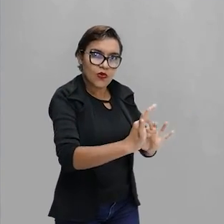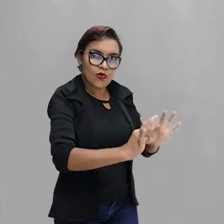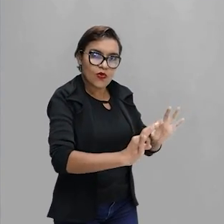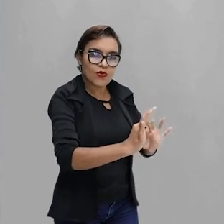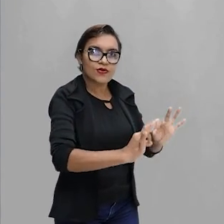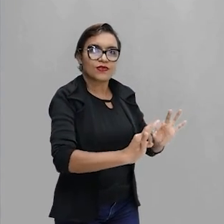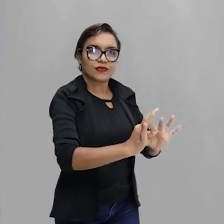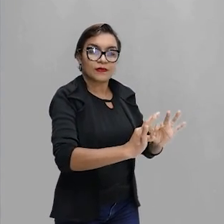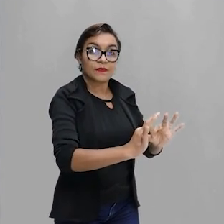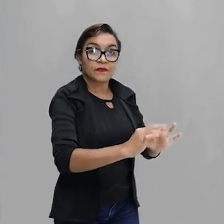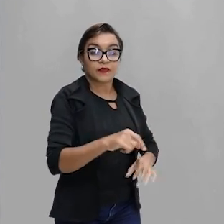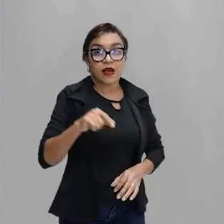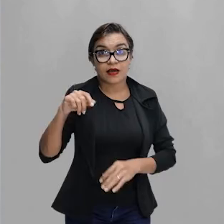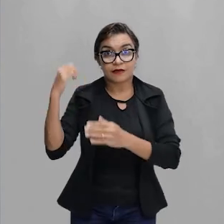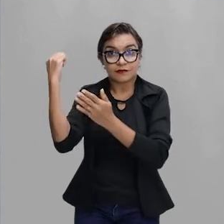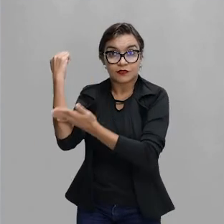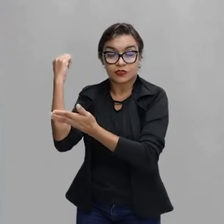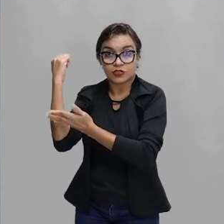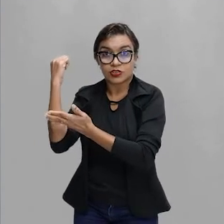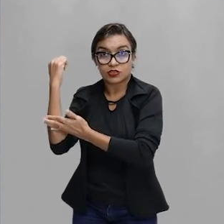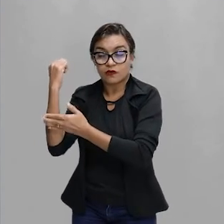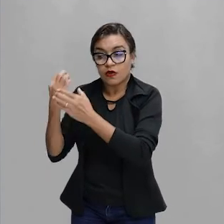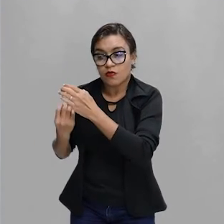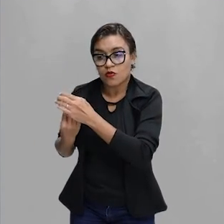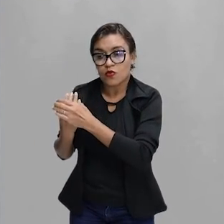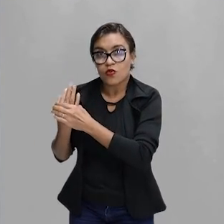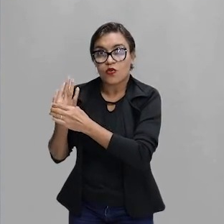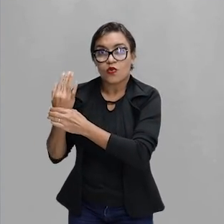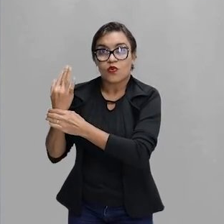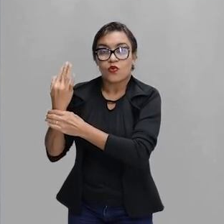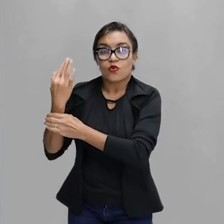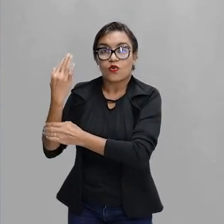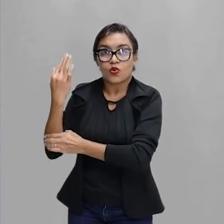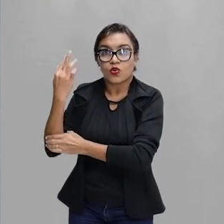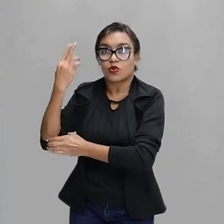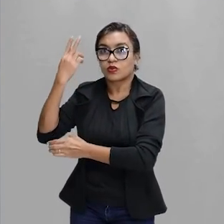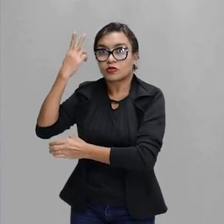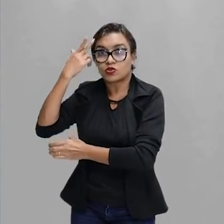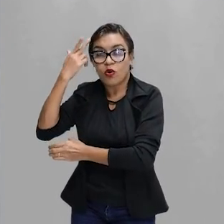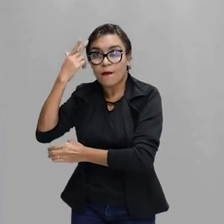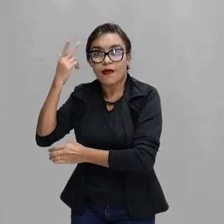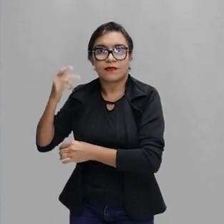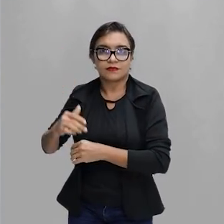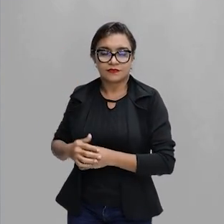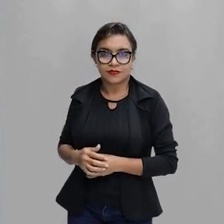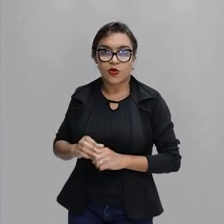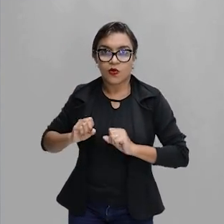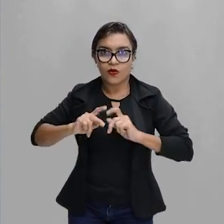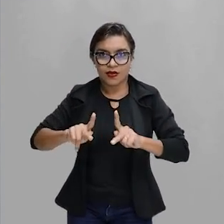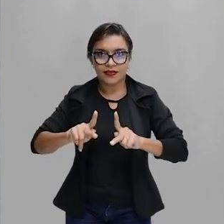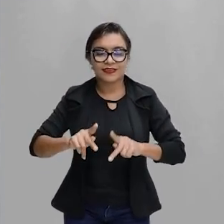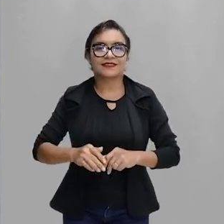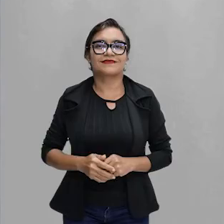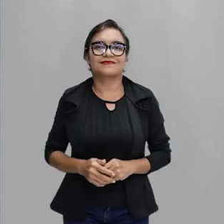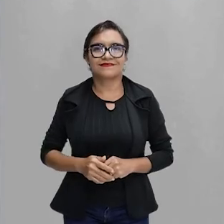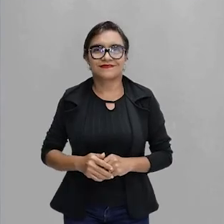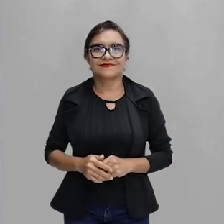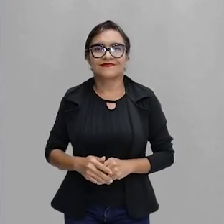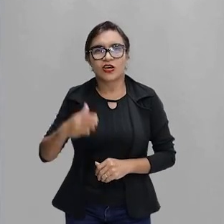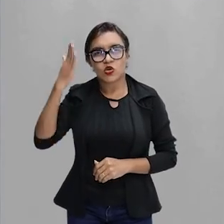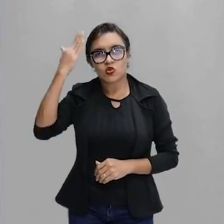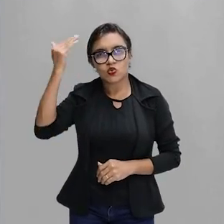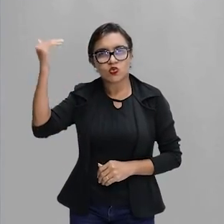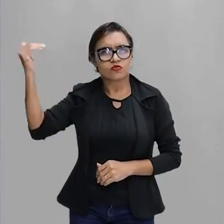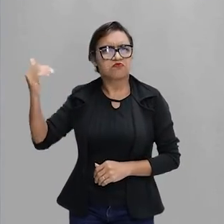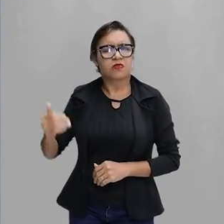Tá? A gente tem extrativismo, tá lá de forma espontânea. O ser humano só vai lá e faz a colheita. Beleza? Sucesso, né?